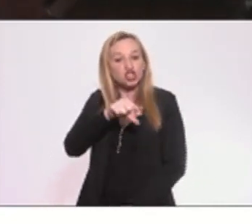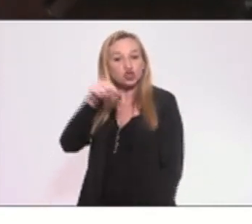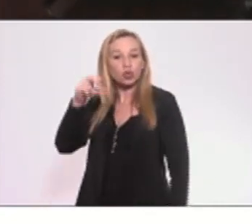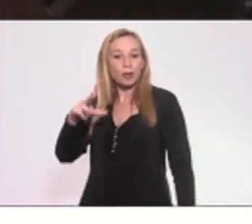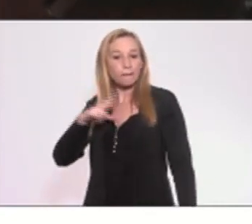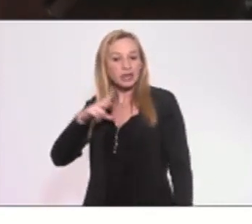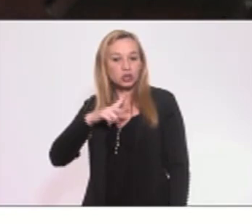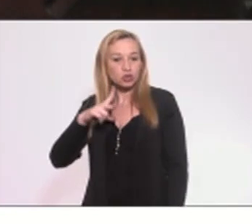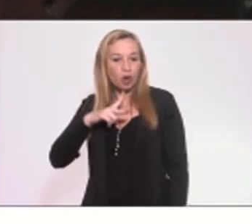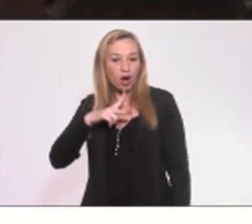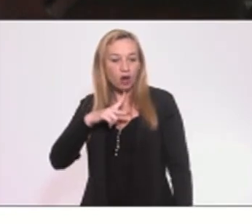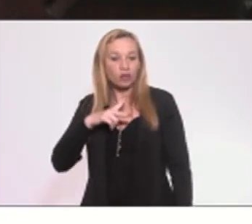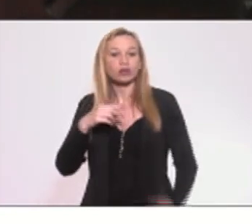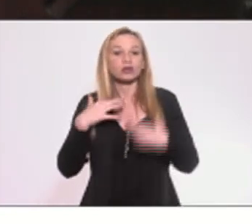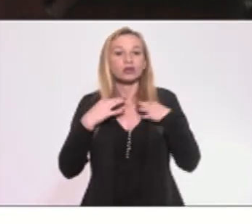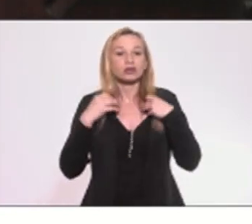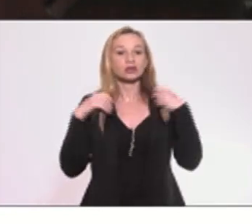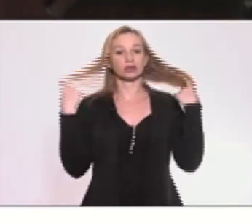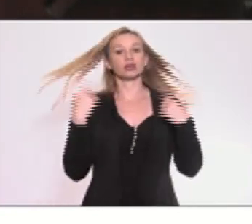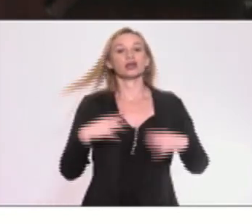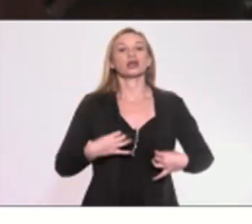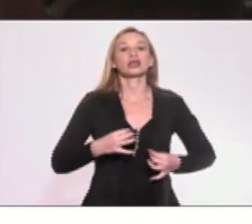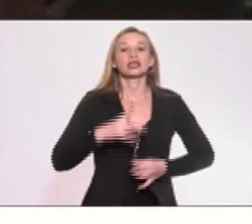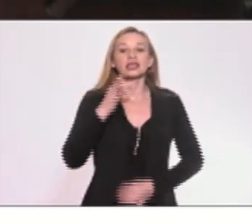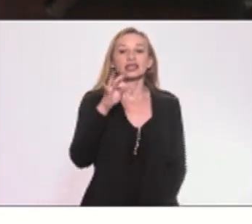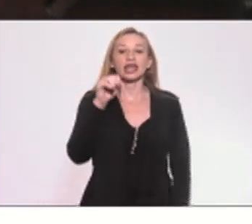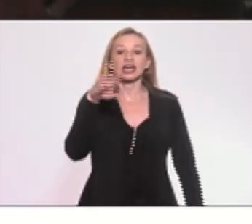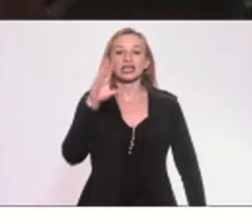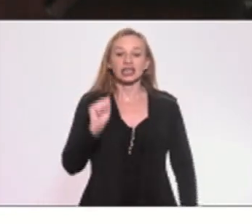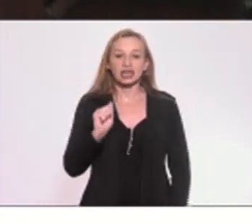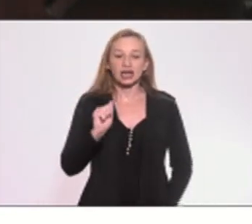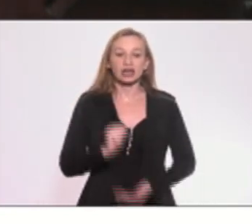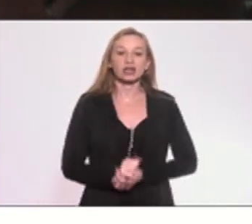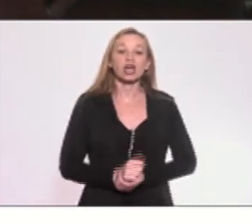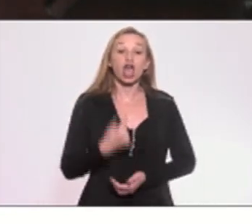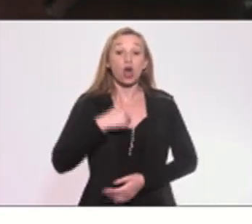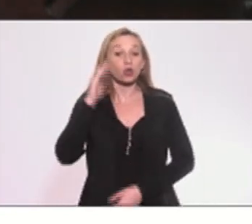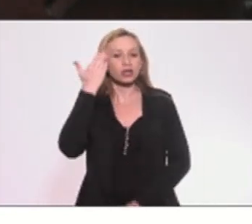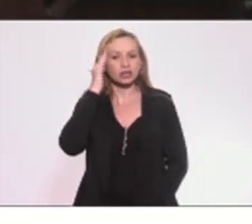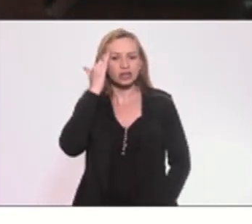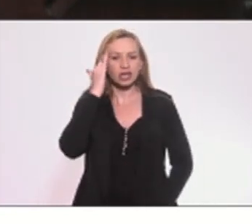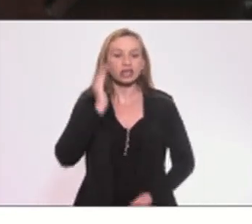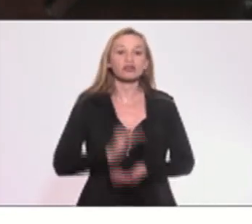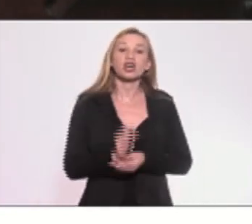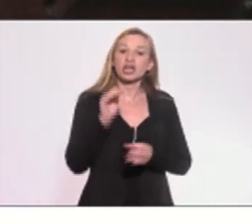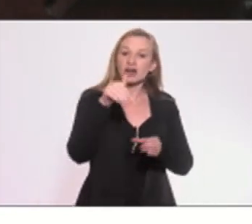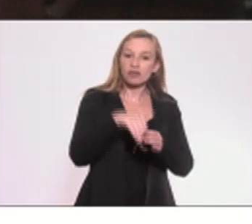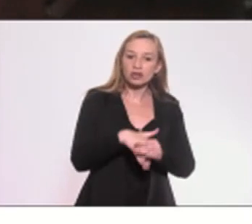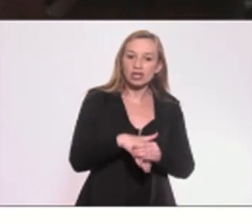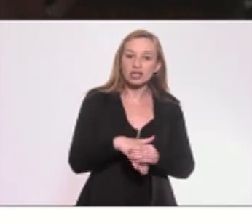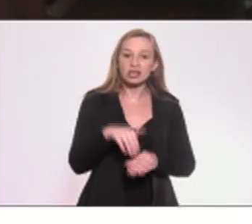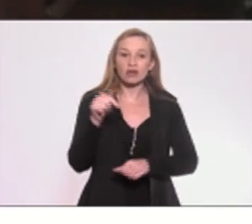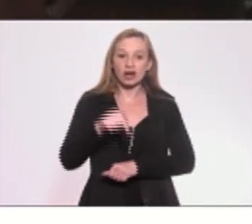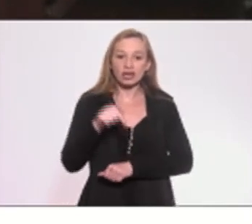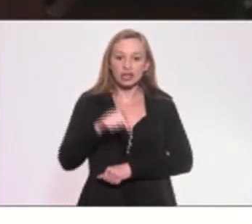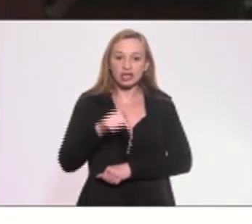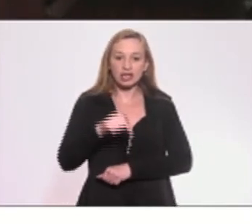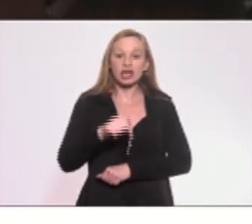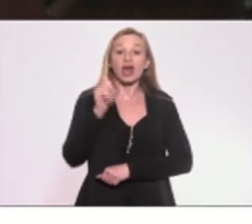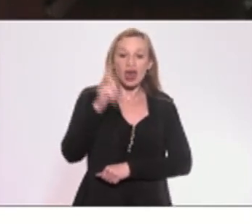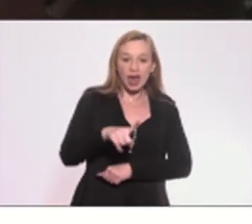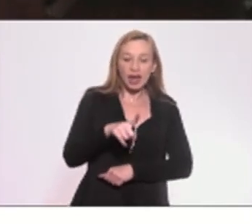pessoal seria técnica. Eu entendo que a votação aqui ao final ela é